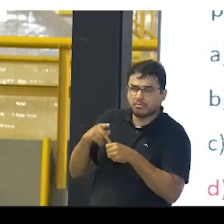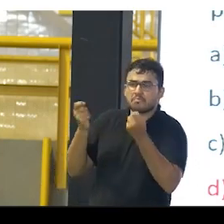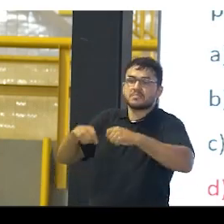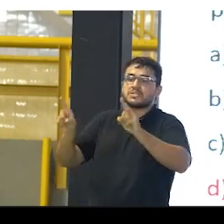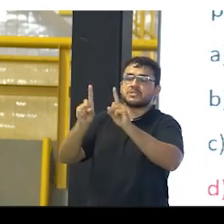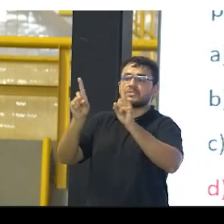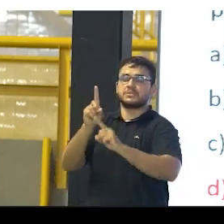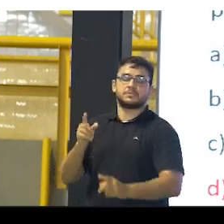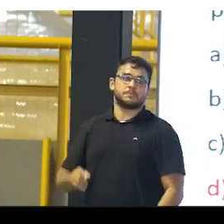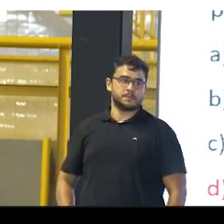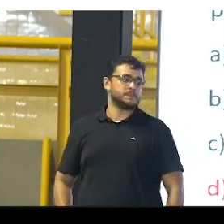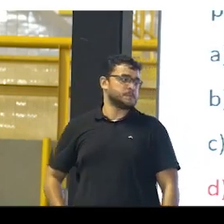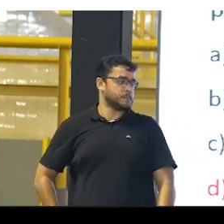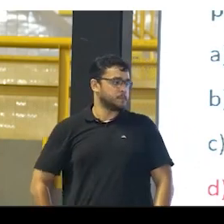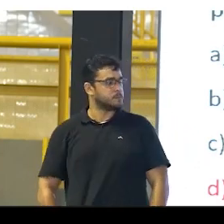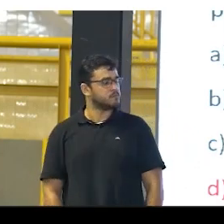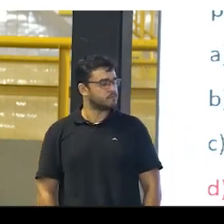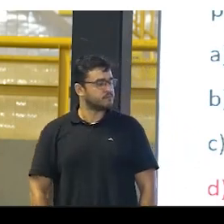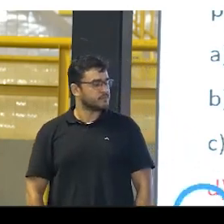dado.